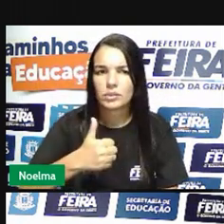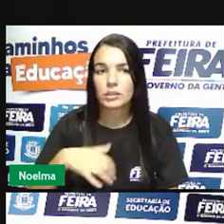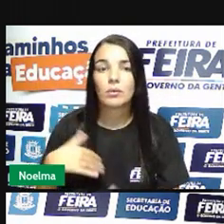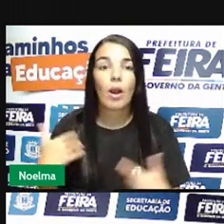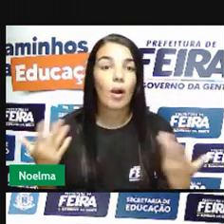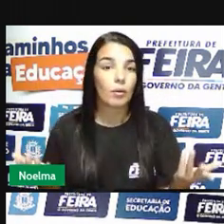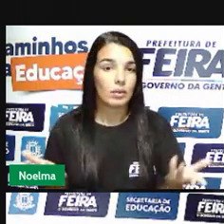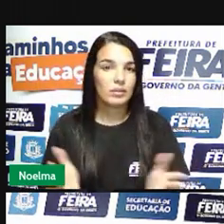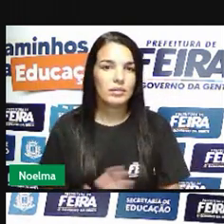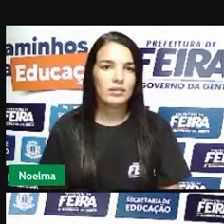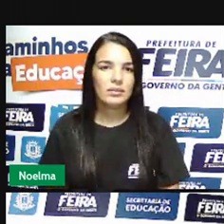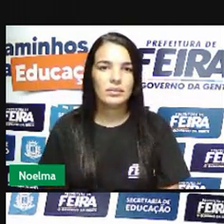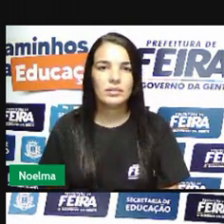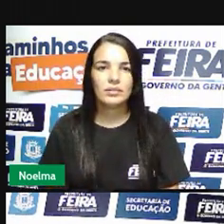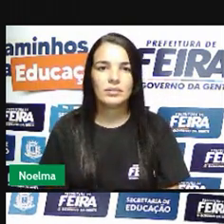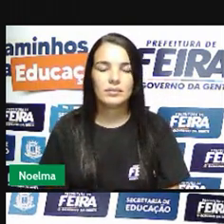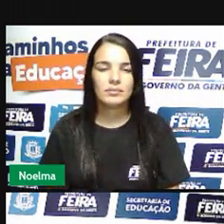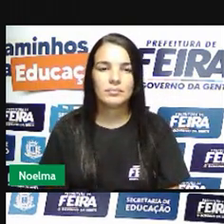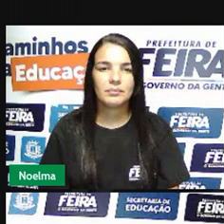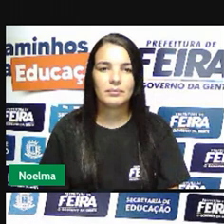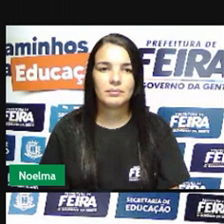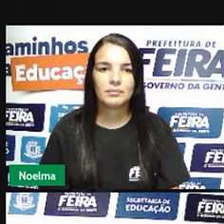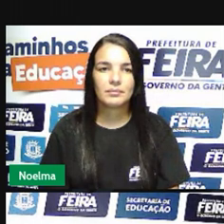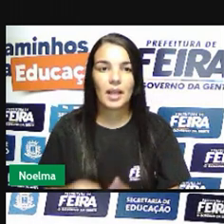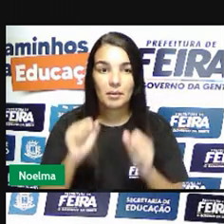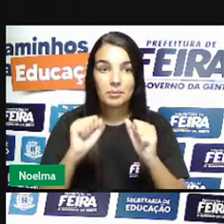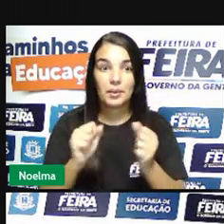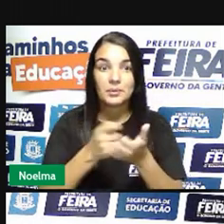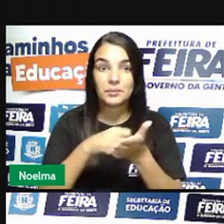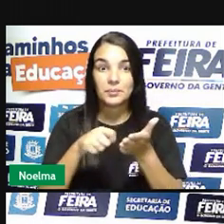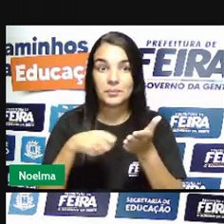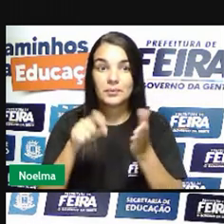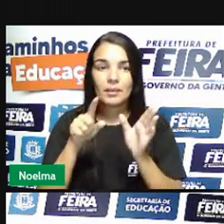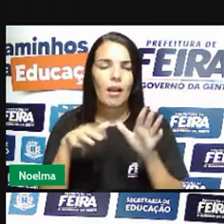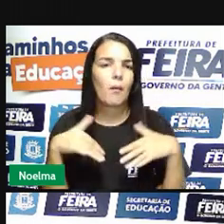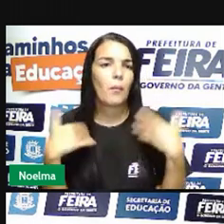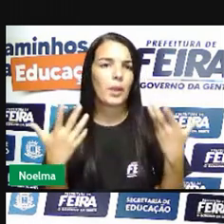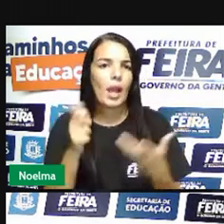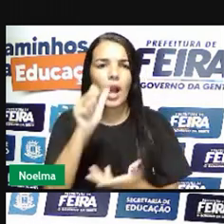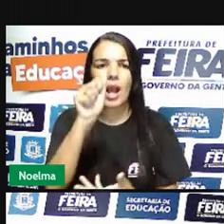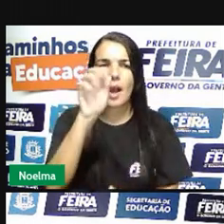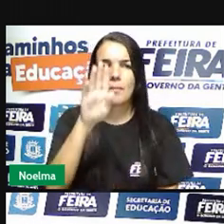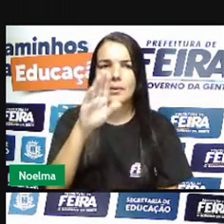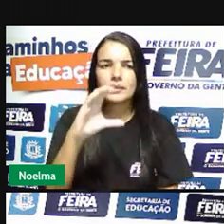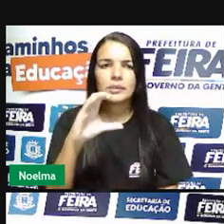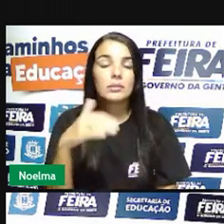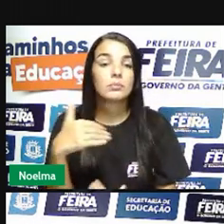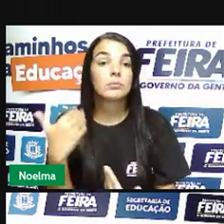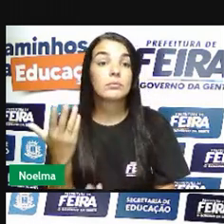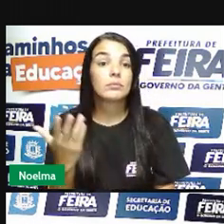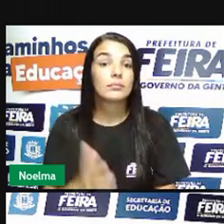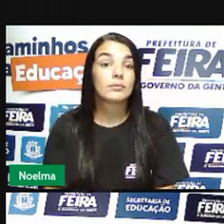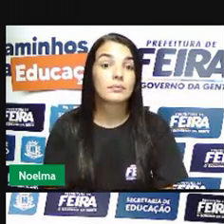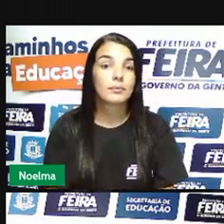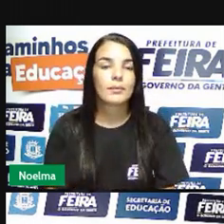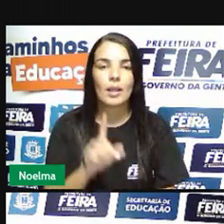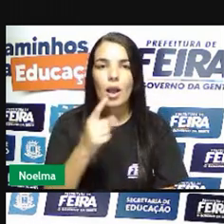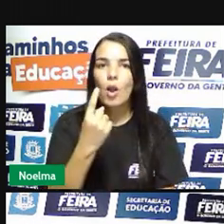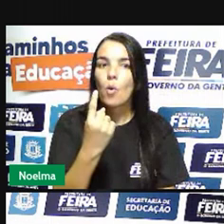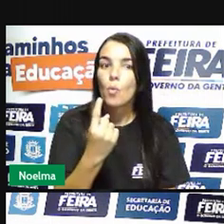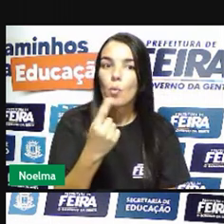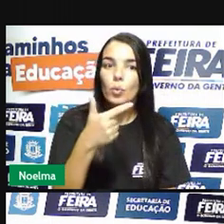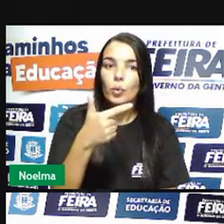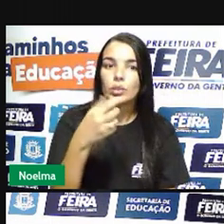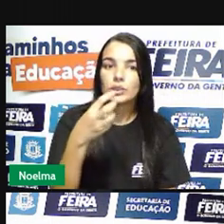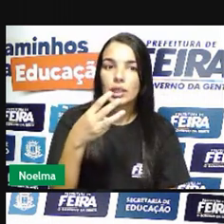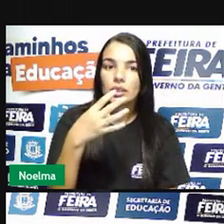e o pregão aí o quê que vocês acham letra a Deus ser vamos contar aqui ó